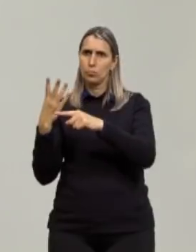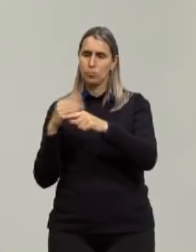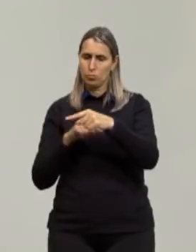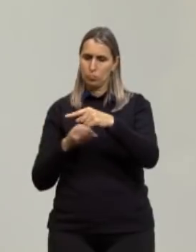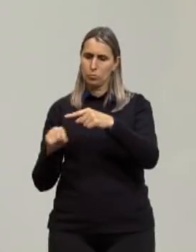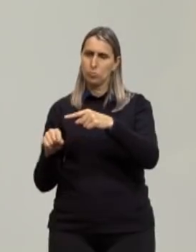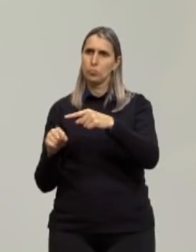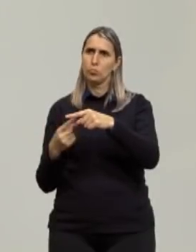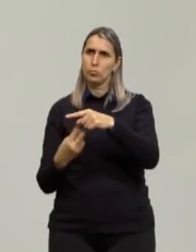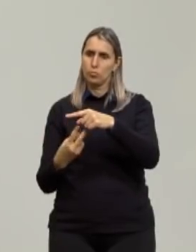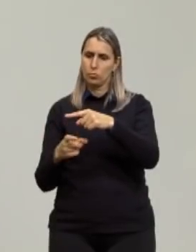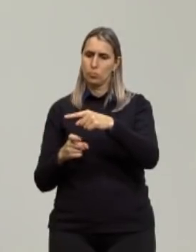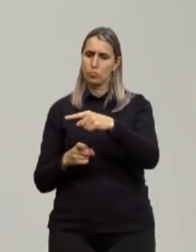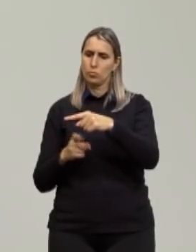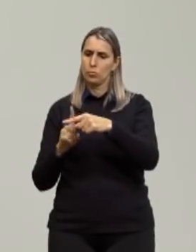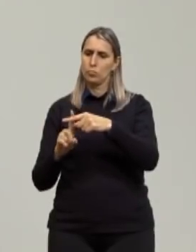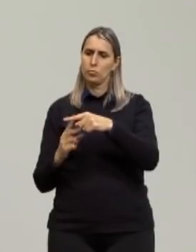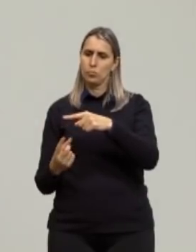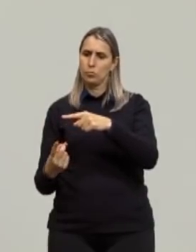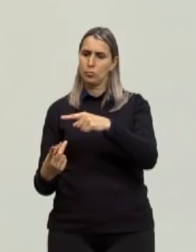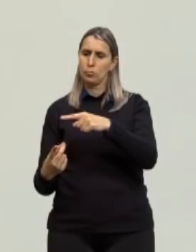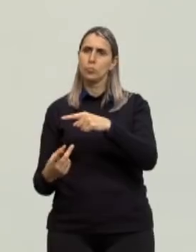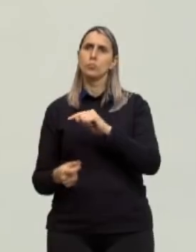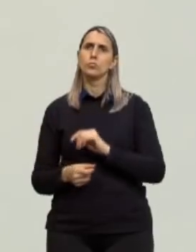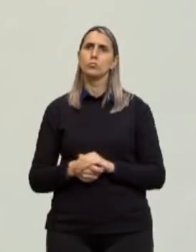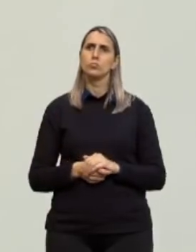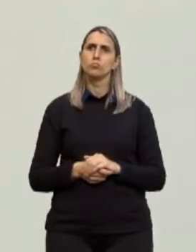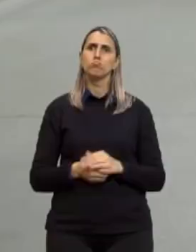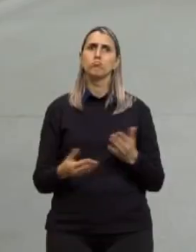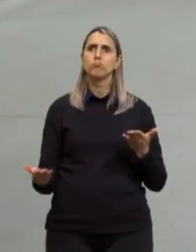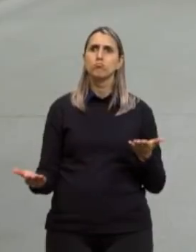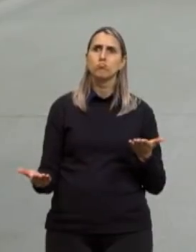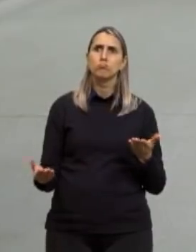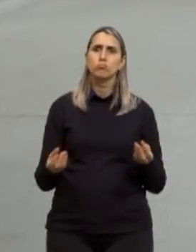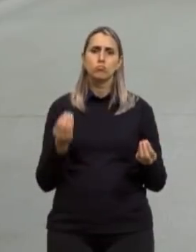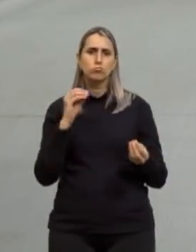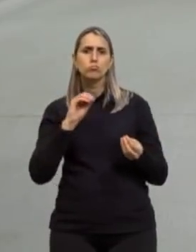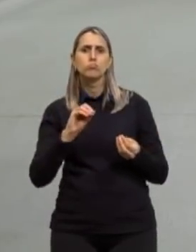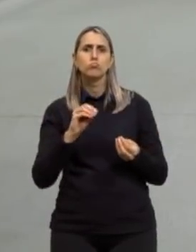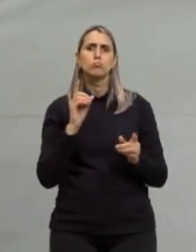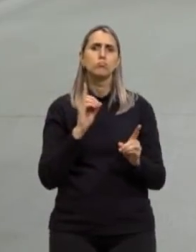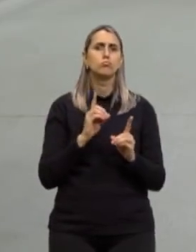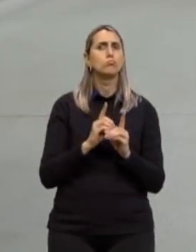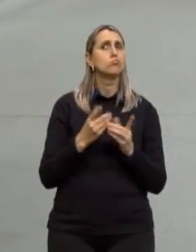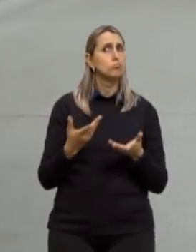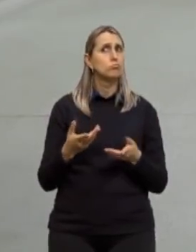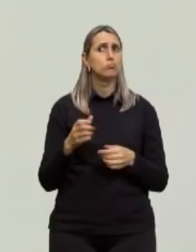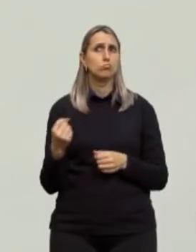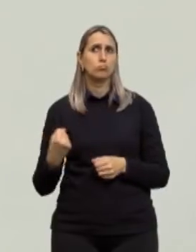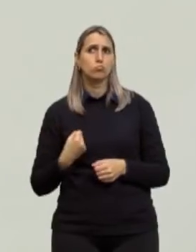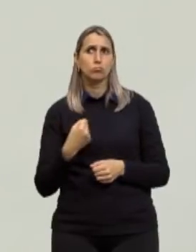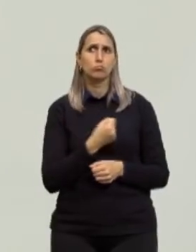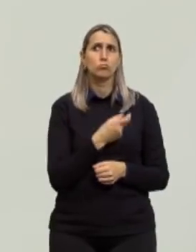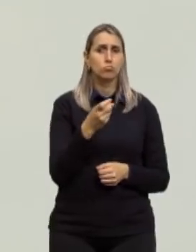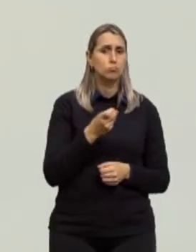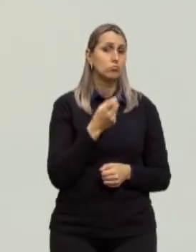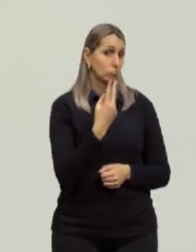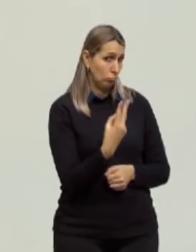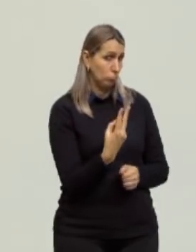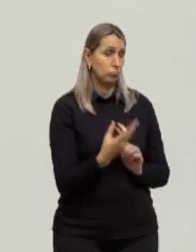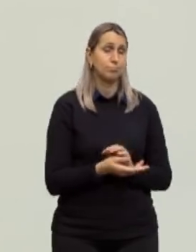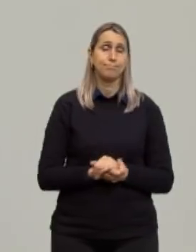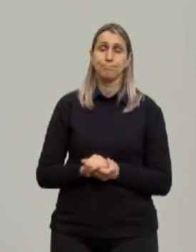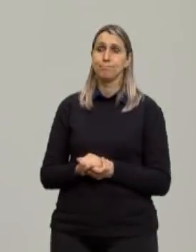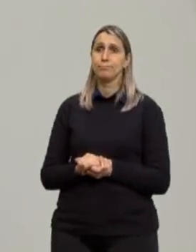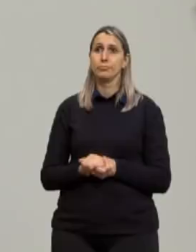12 x + 12 e então quem que nós vamos colocar leite nós descobrimos o valor do x em dois né